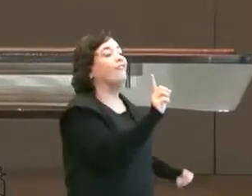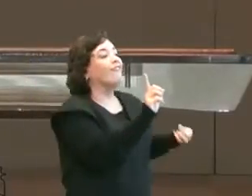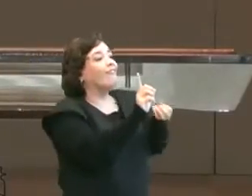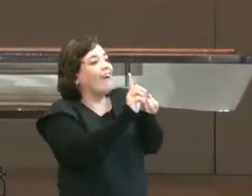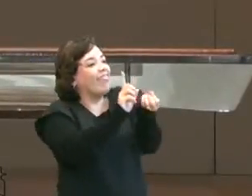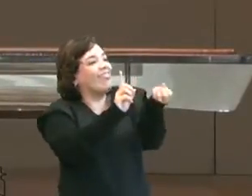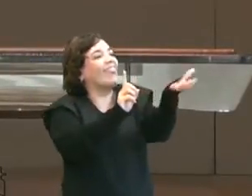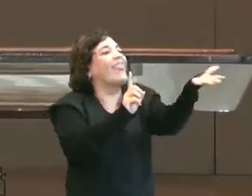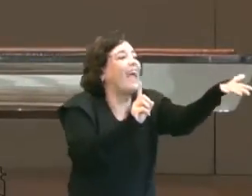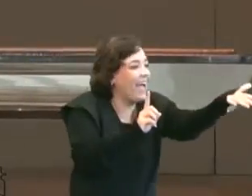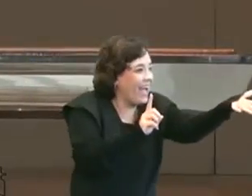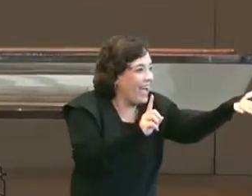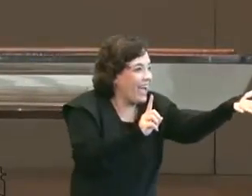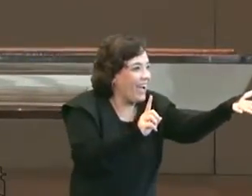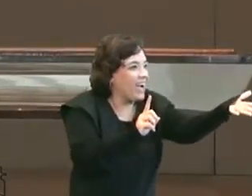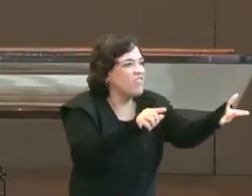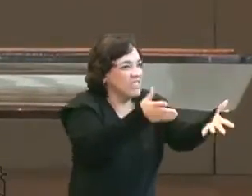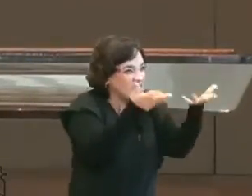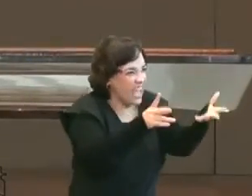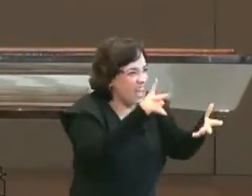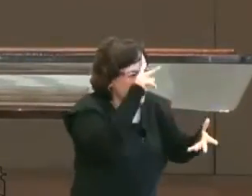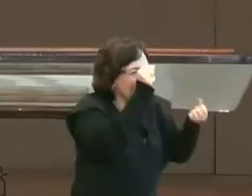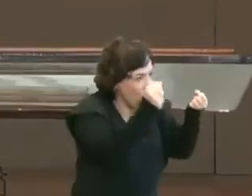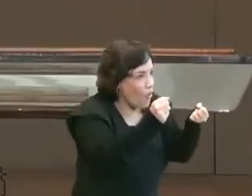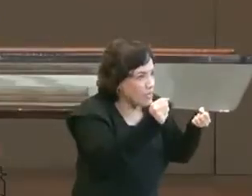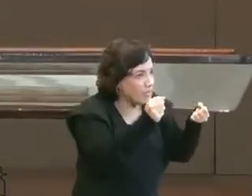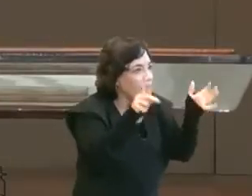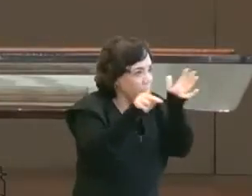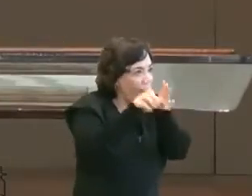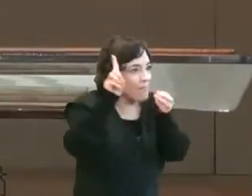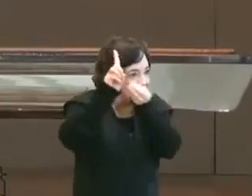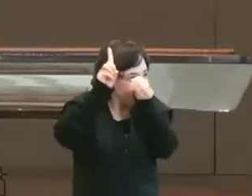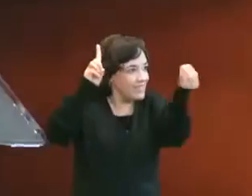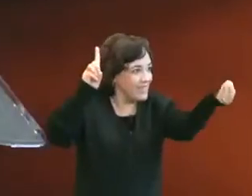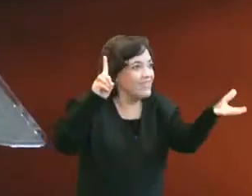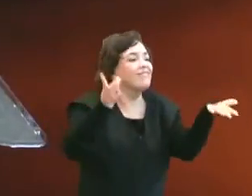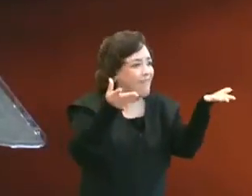querem receber força da parte de Deus? Aleluia.